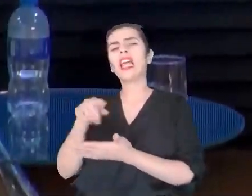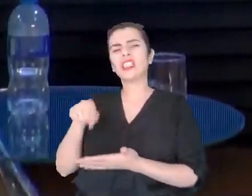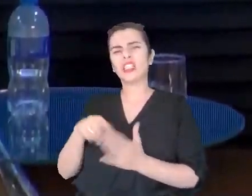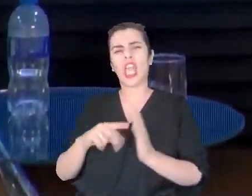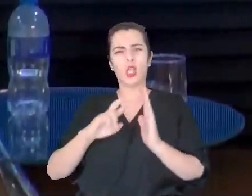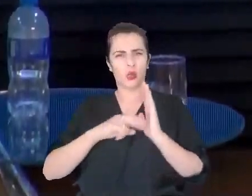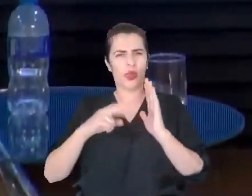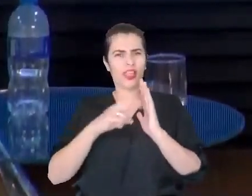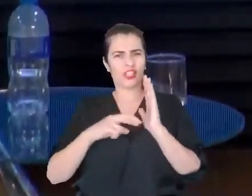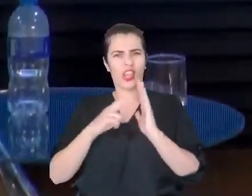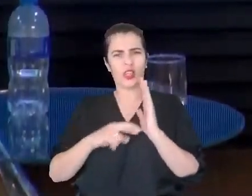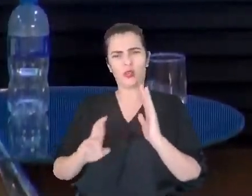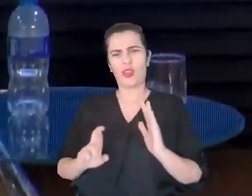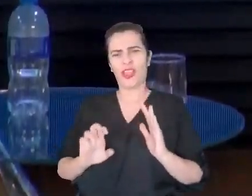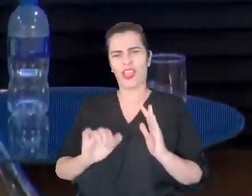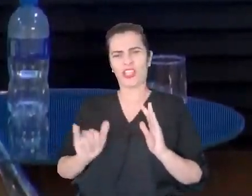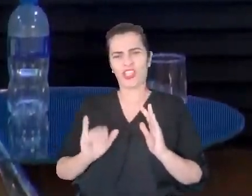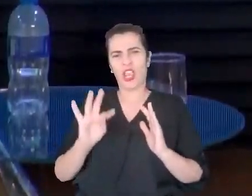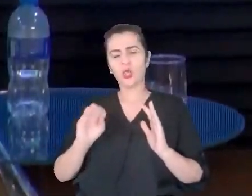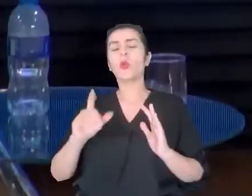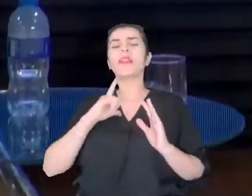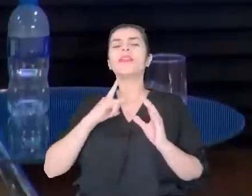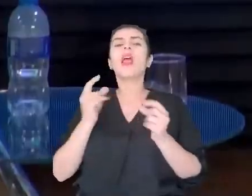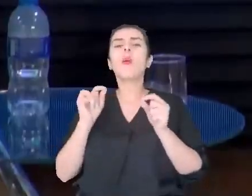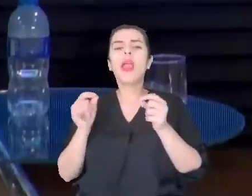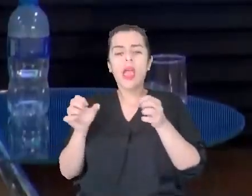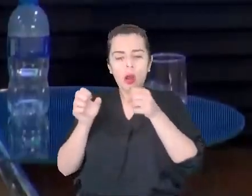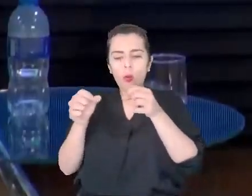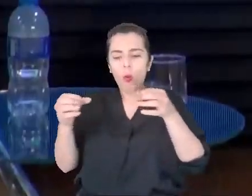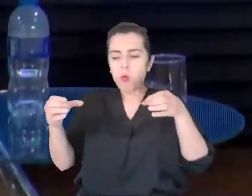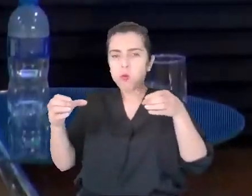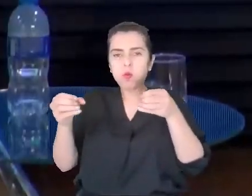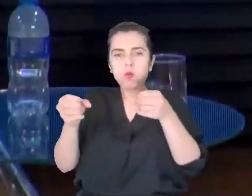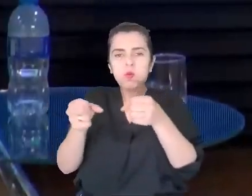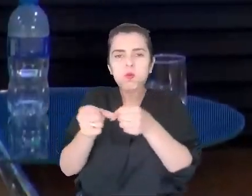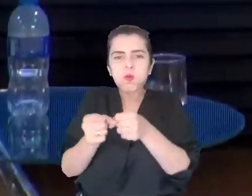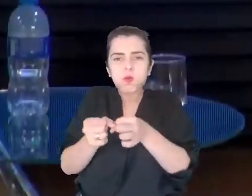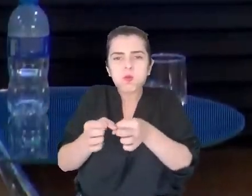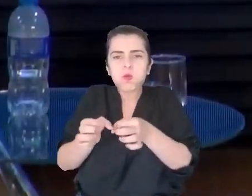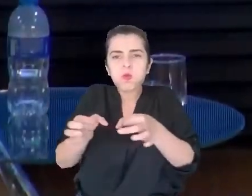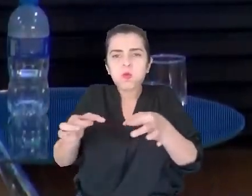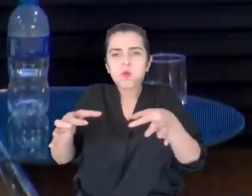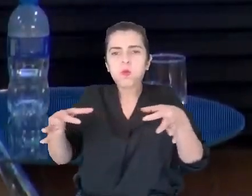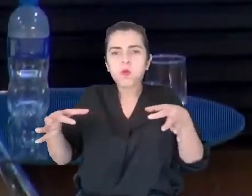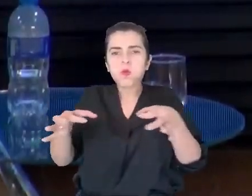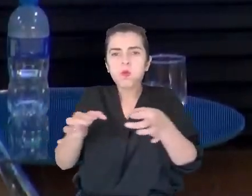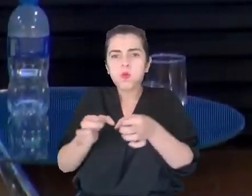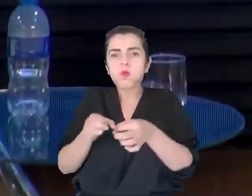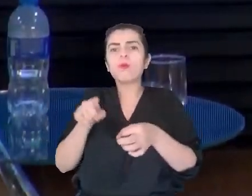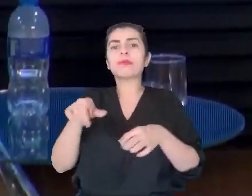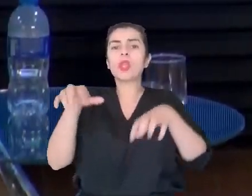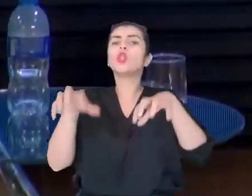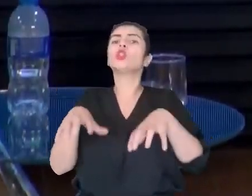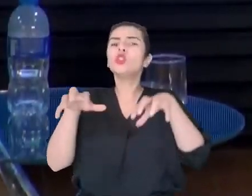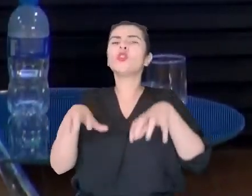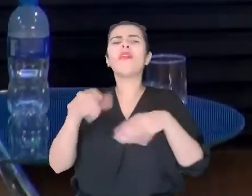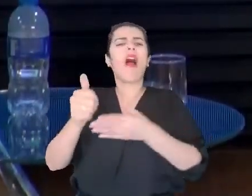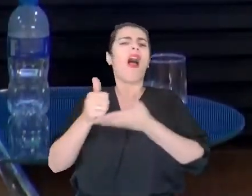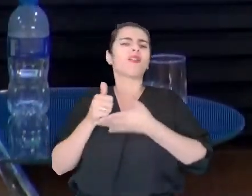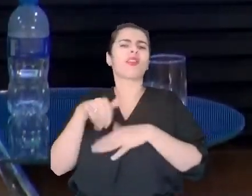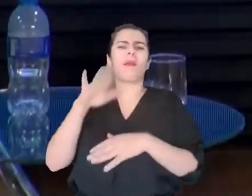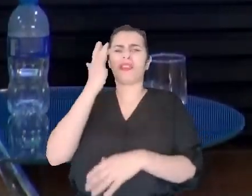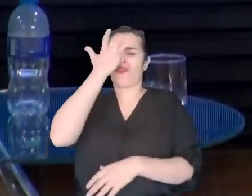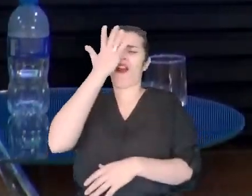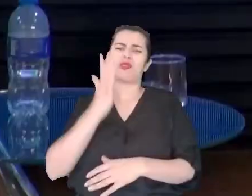uma permeabilidade, uma granulometria, né, que a chuva, na verdade, para o chuvoso é até mais fácil de se fazer a operação,